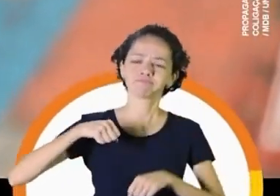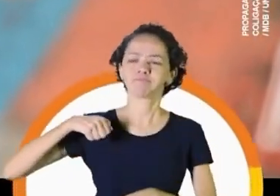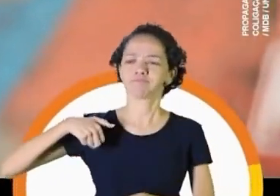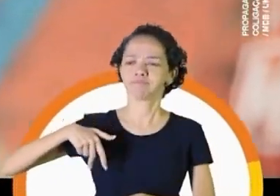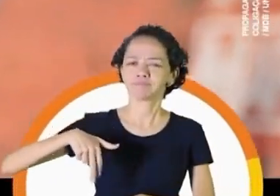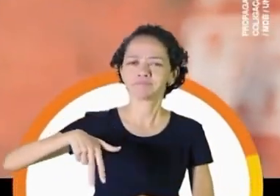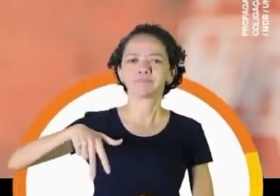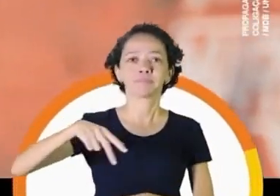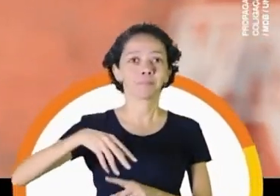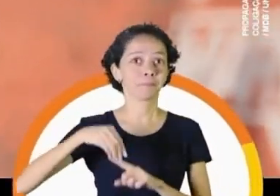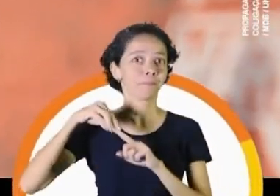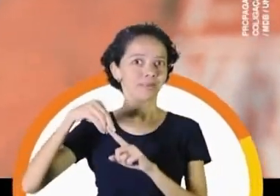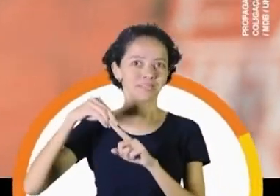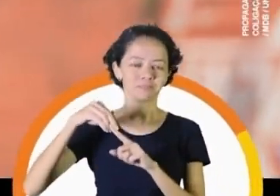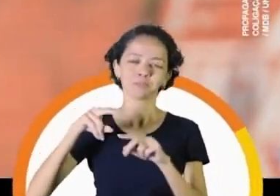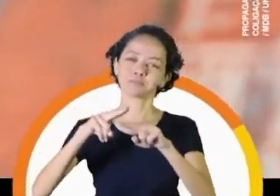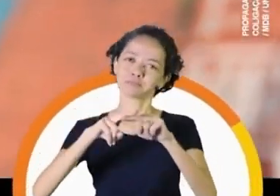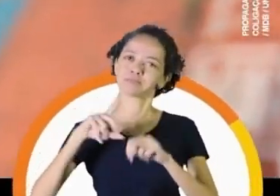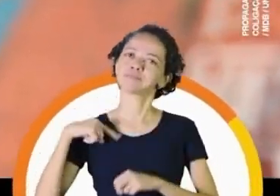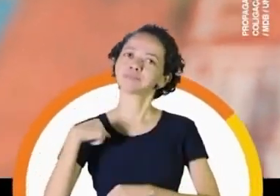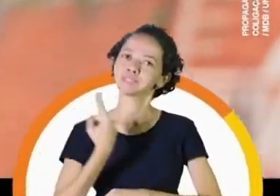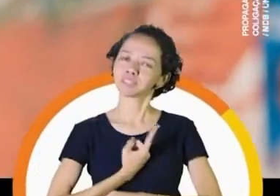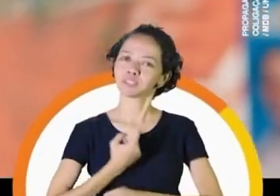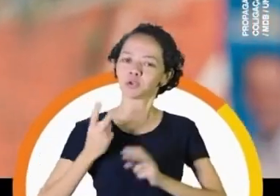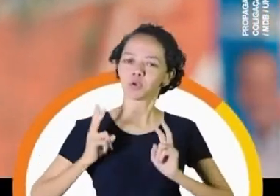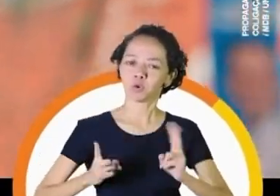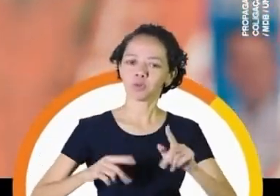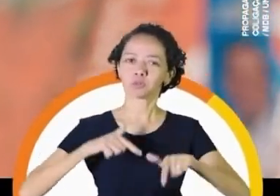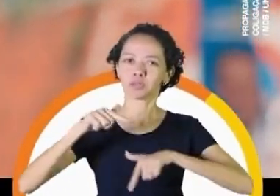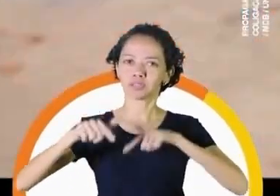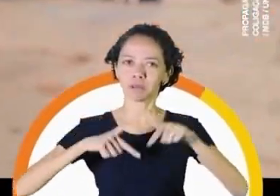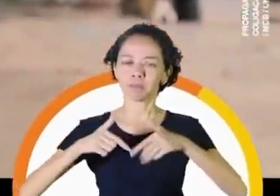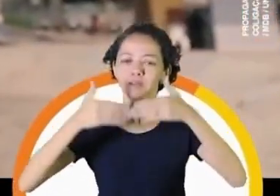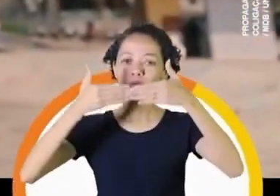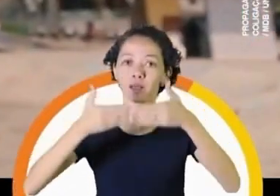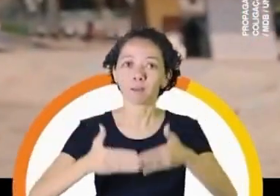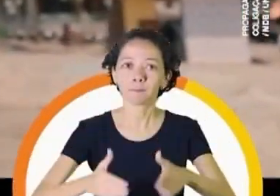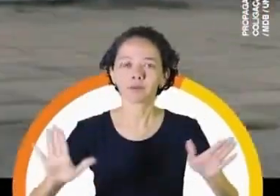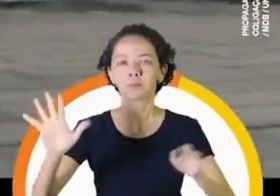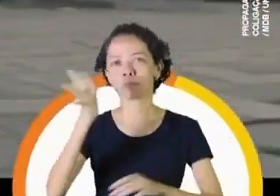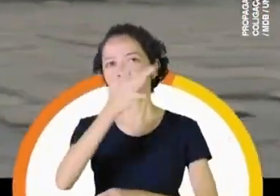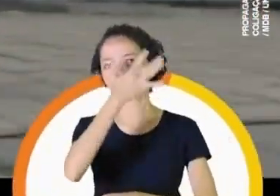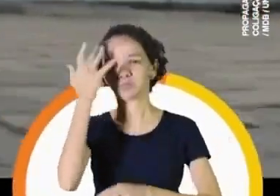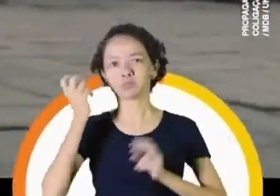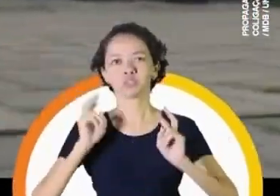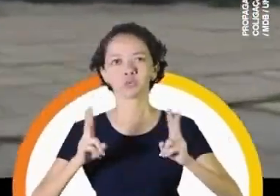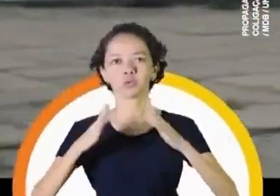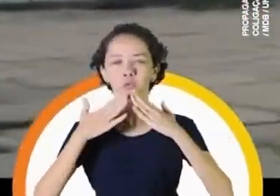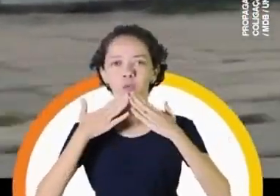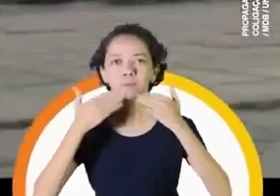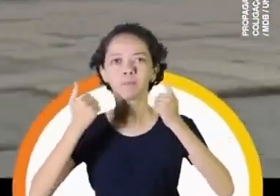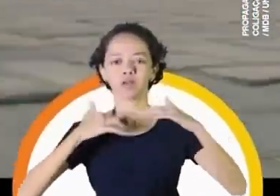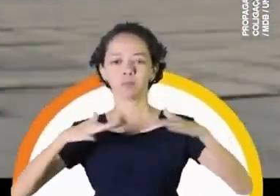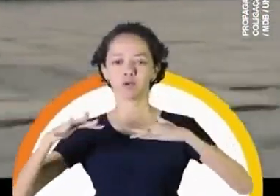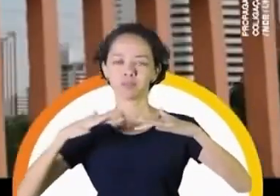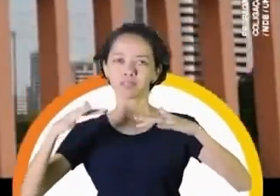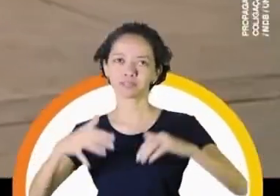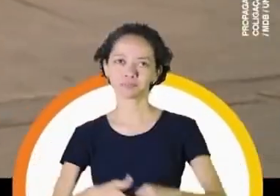de moto, de carro e principalmente a pé. É por isso que a gente vai seguir nessa pegada, abrindo caminhos para o Recife andar ainda